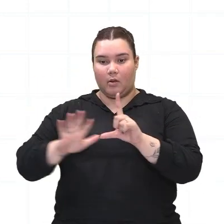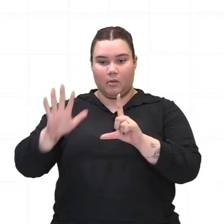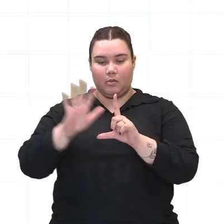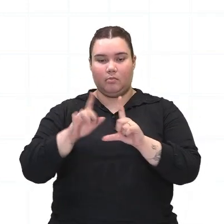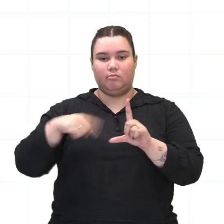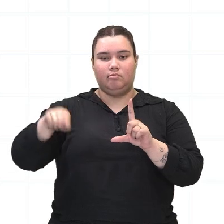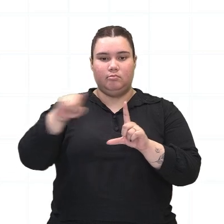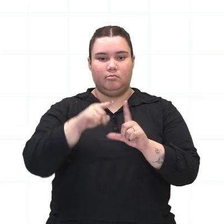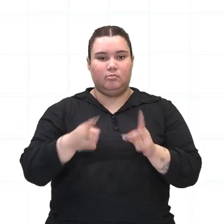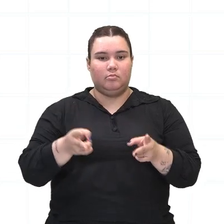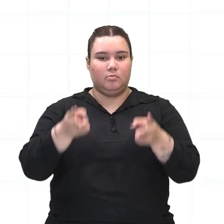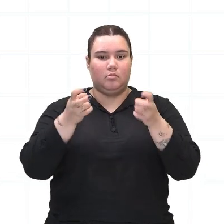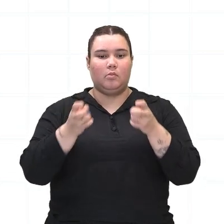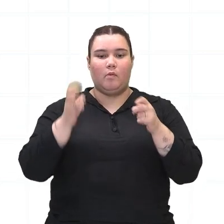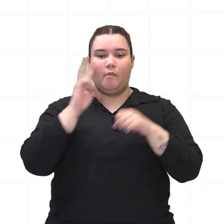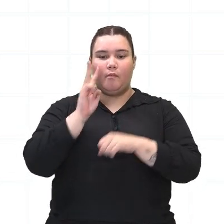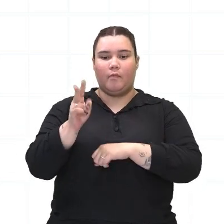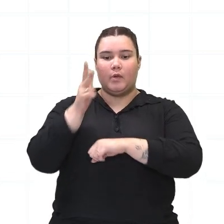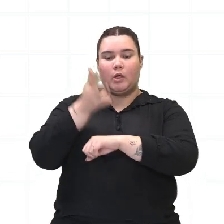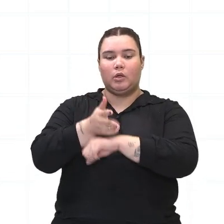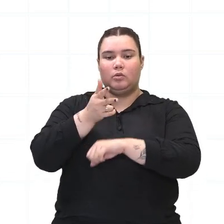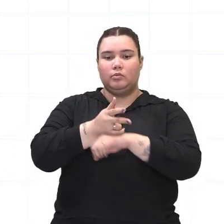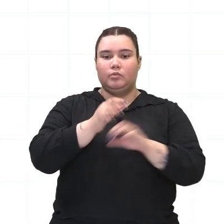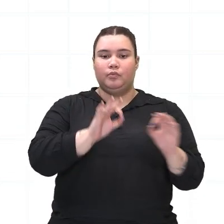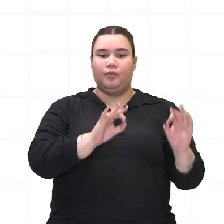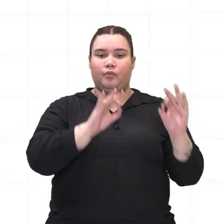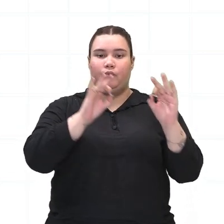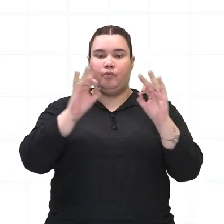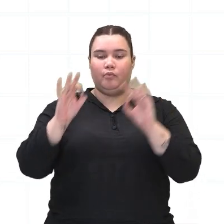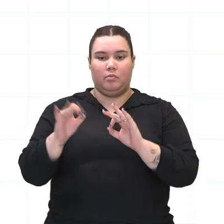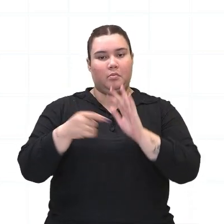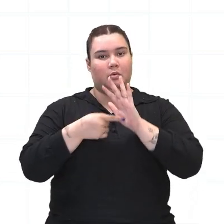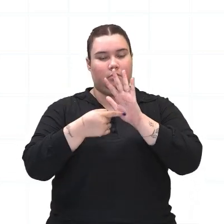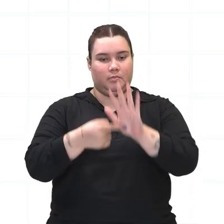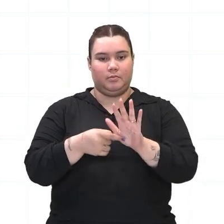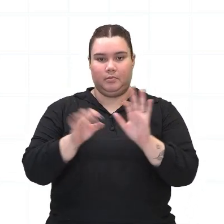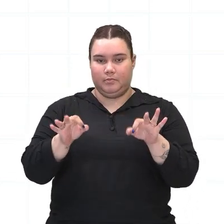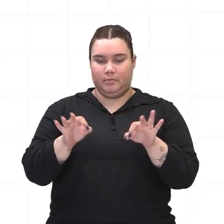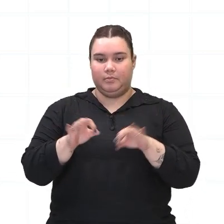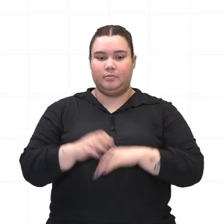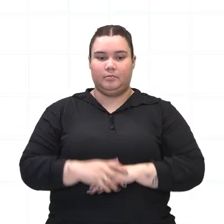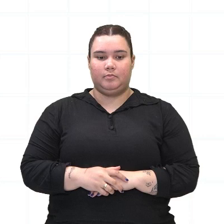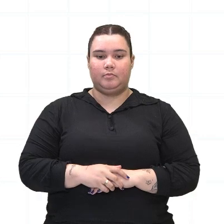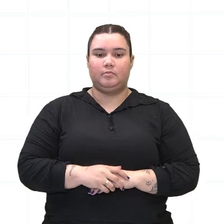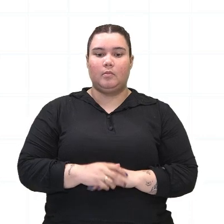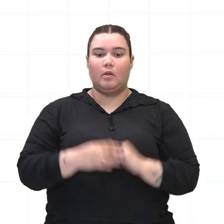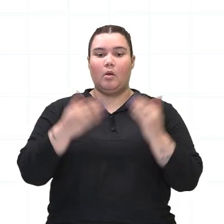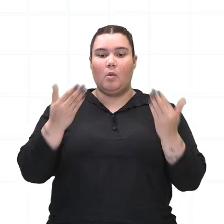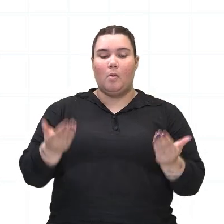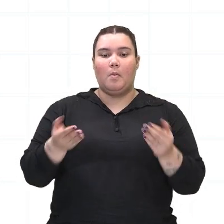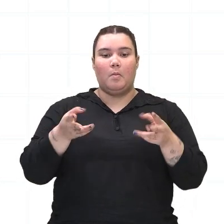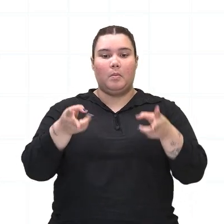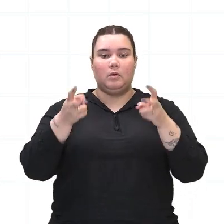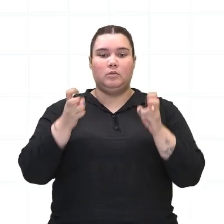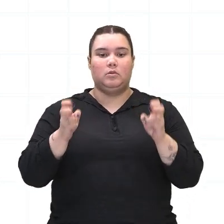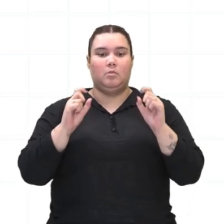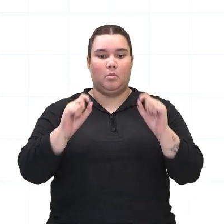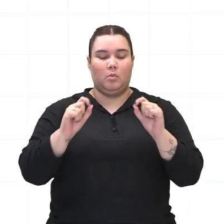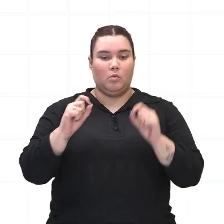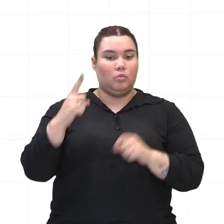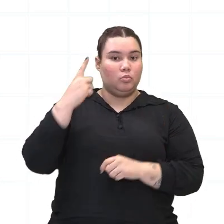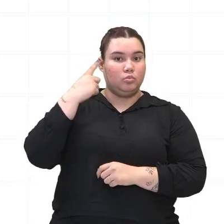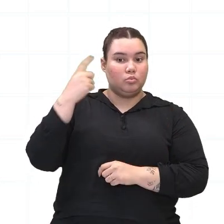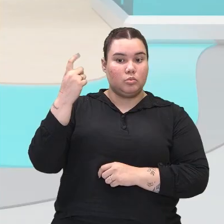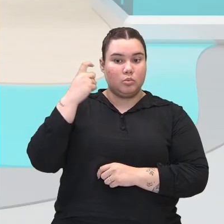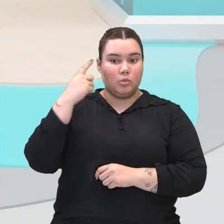vai conseguir ver um vídeo em que vai mostrar bem isso. E isso mostra que o som e